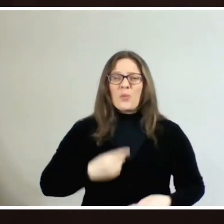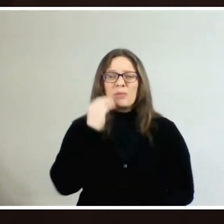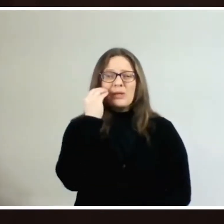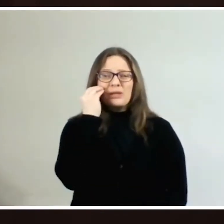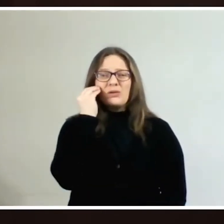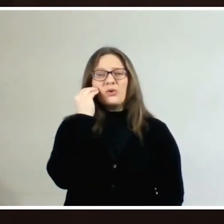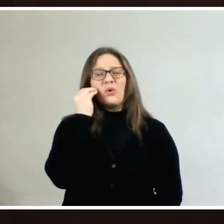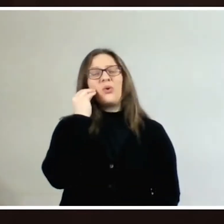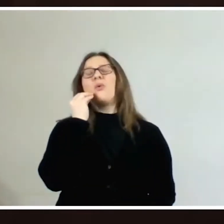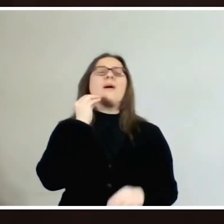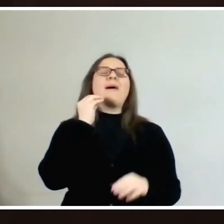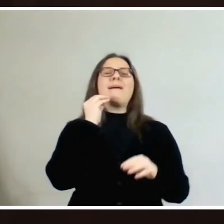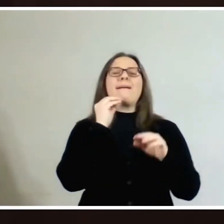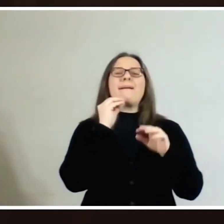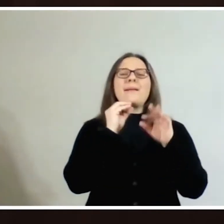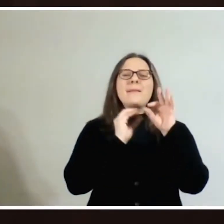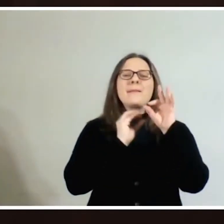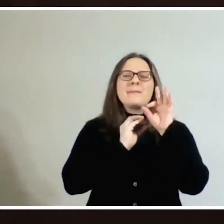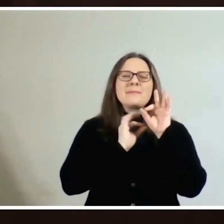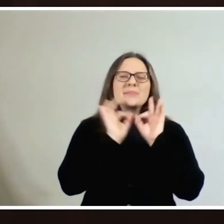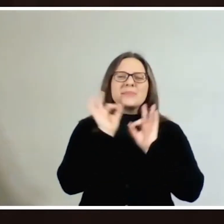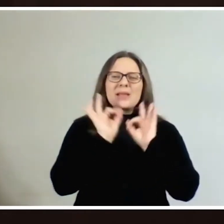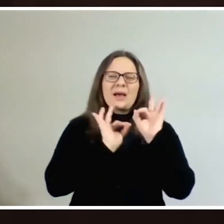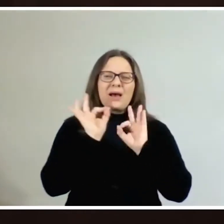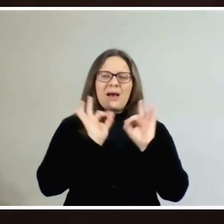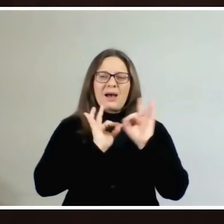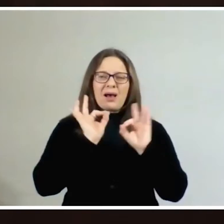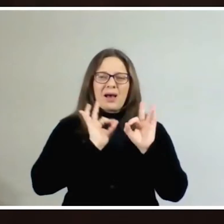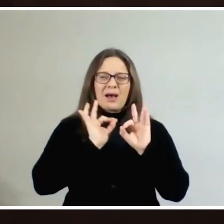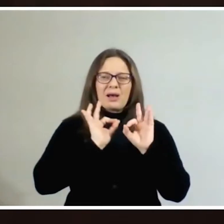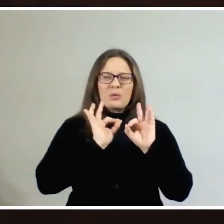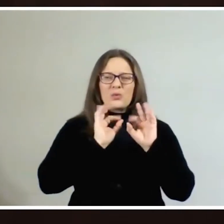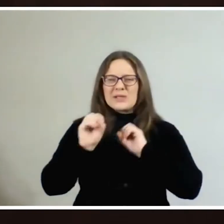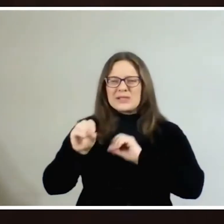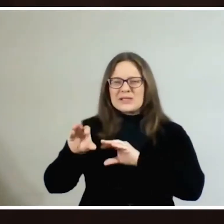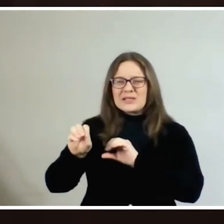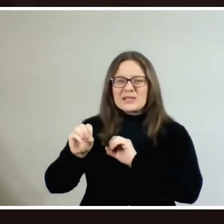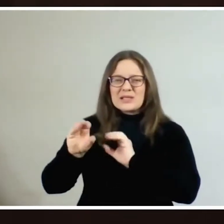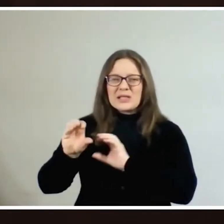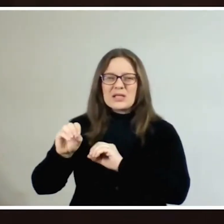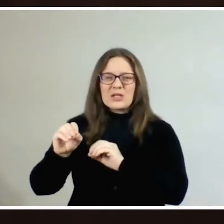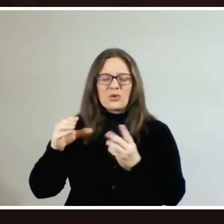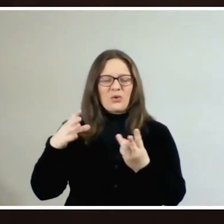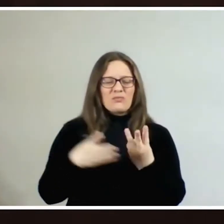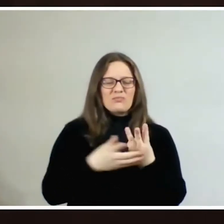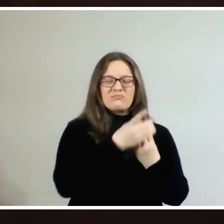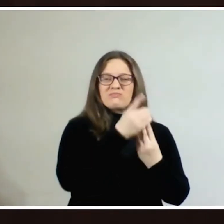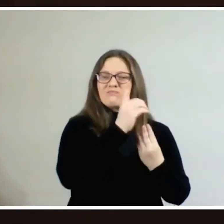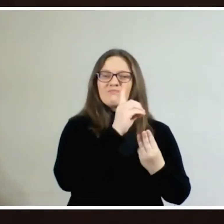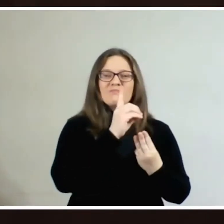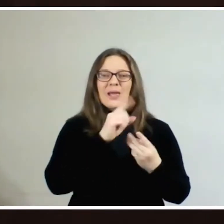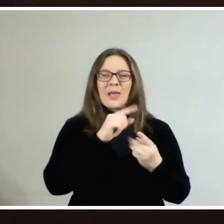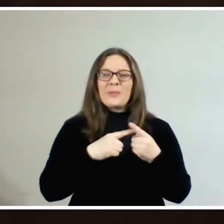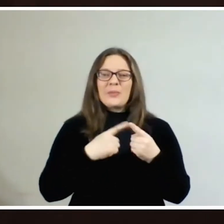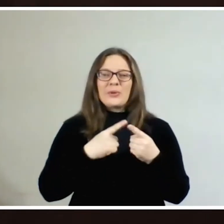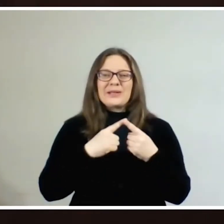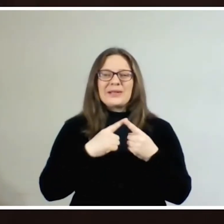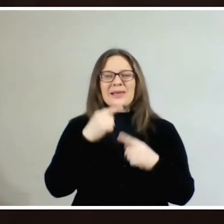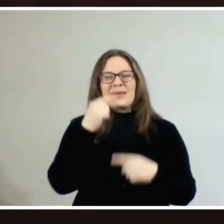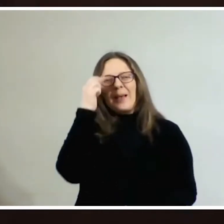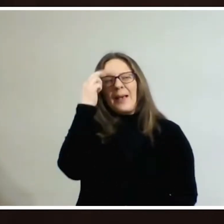sistematizar a teologia sobre a Trindade, para que a mente lógica do homem